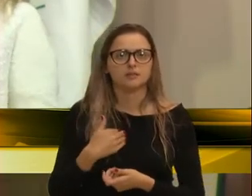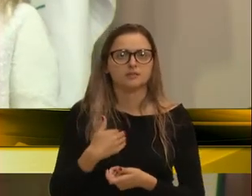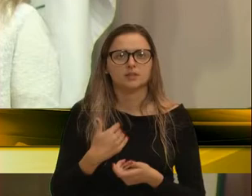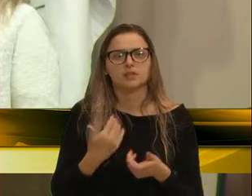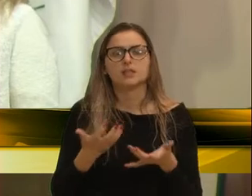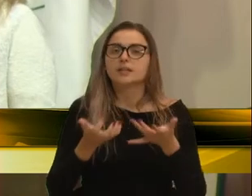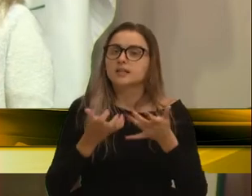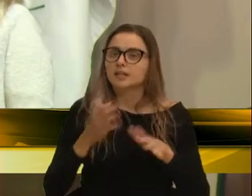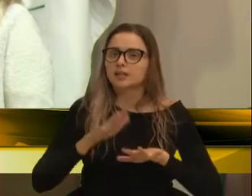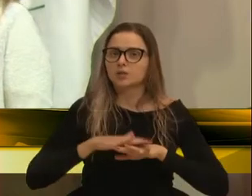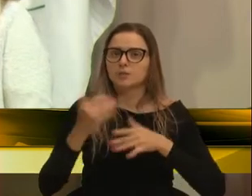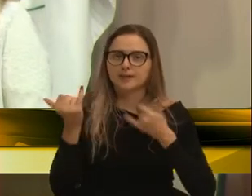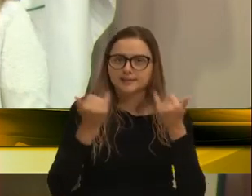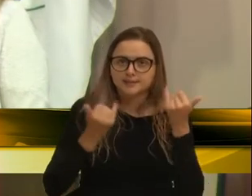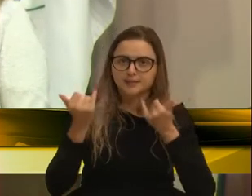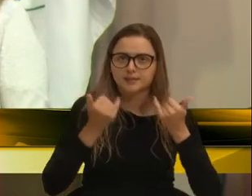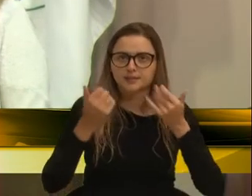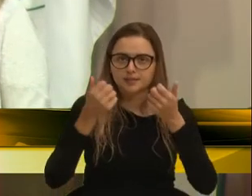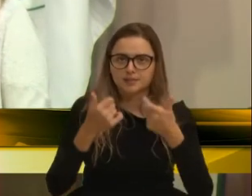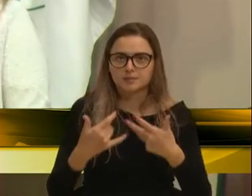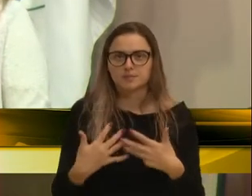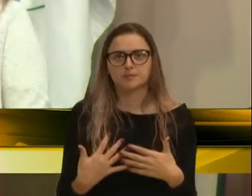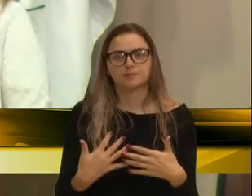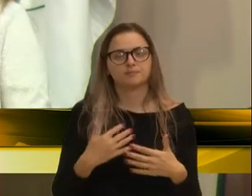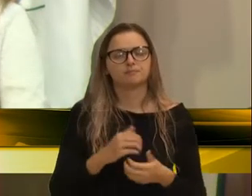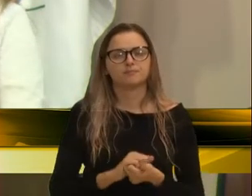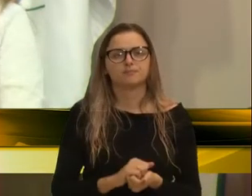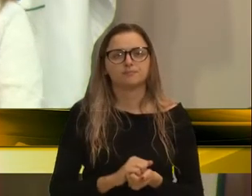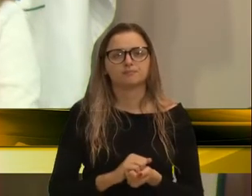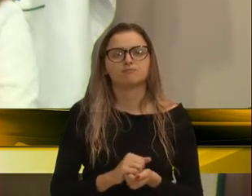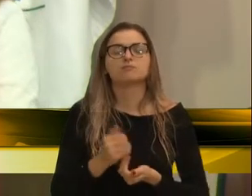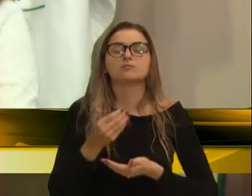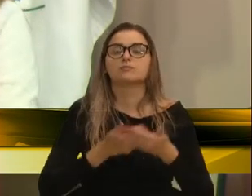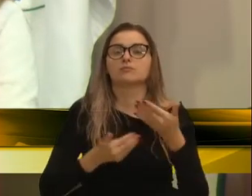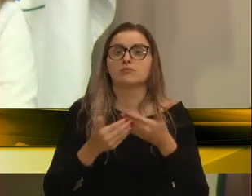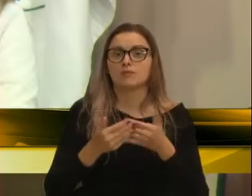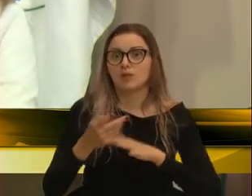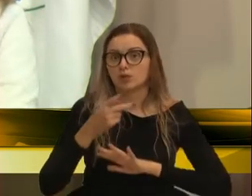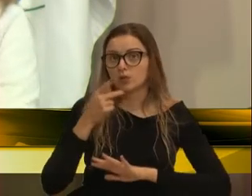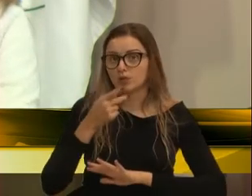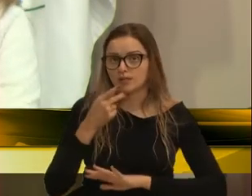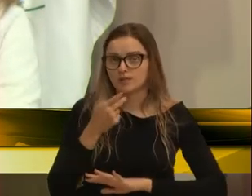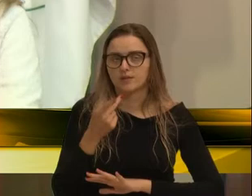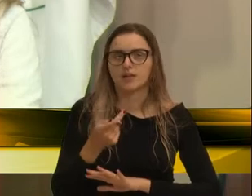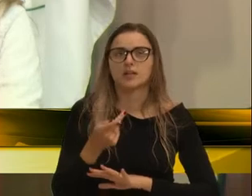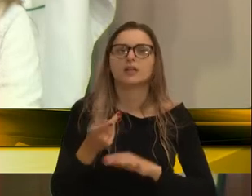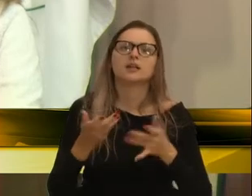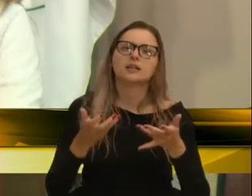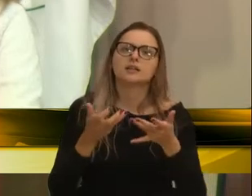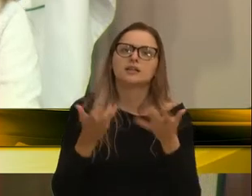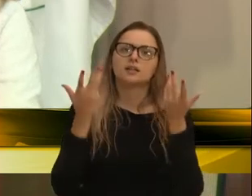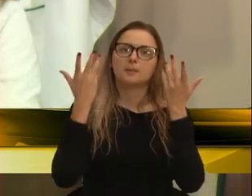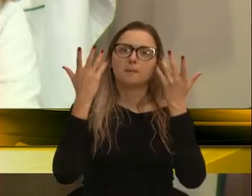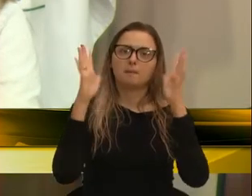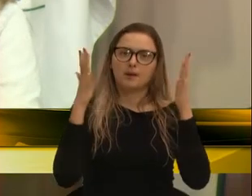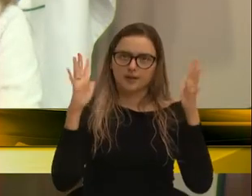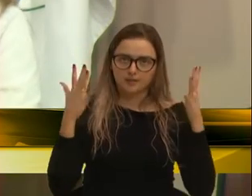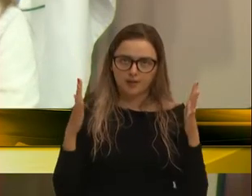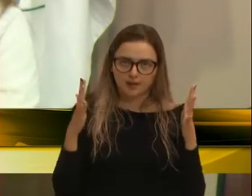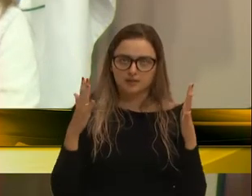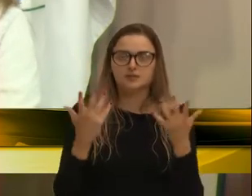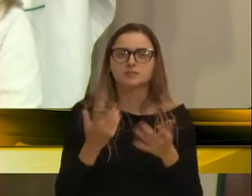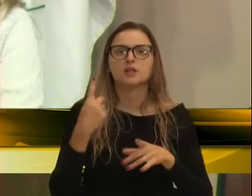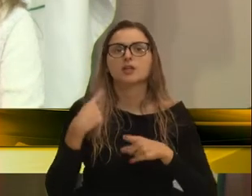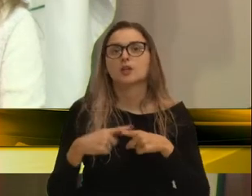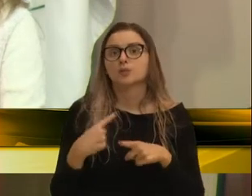buscando informação a respeito disso. As manifestações foram no sentido de parabenizar, simplesmente